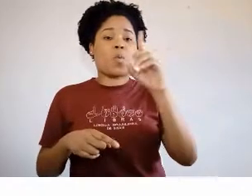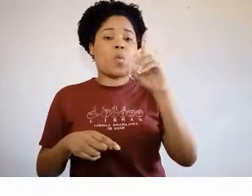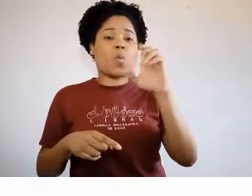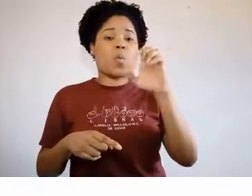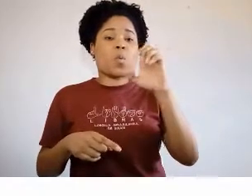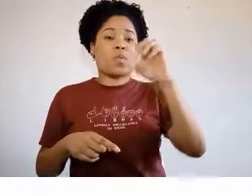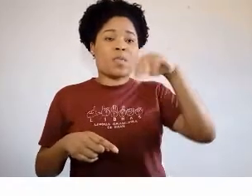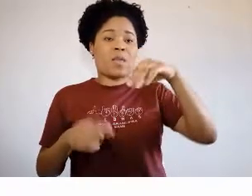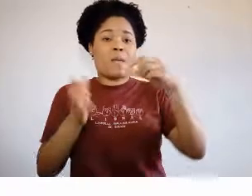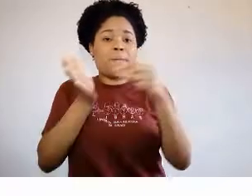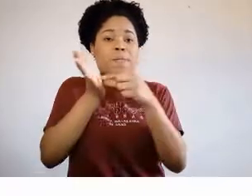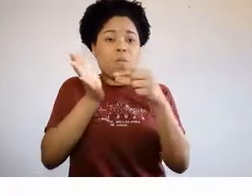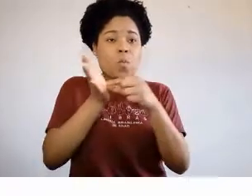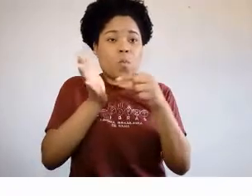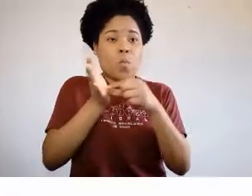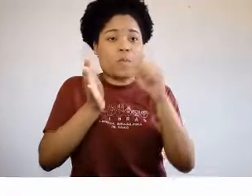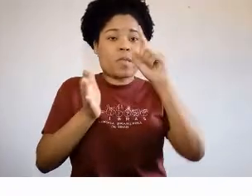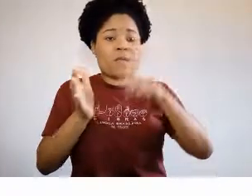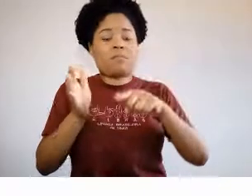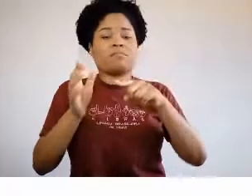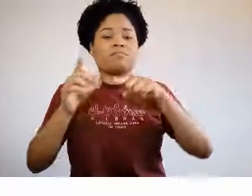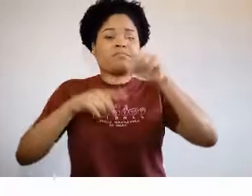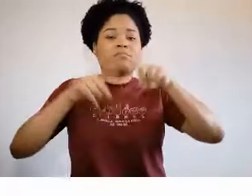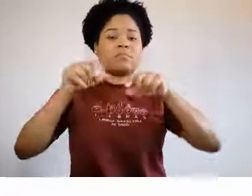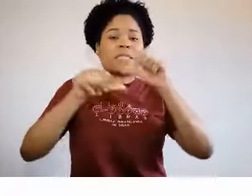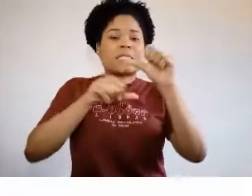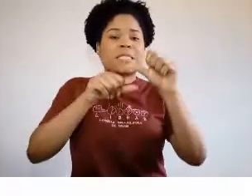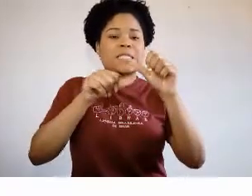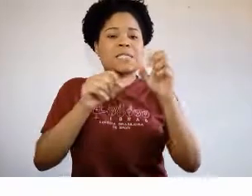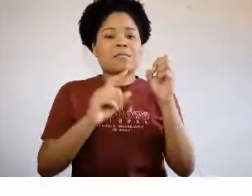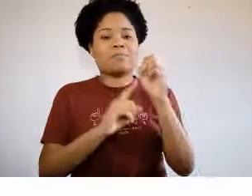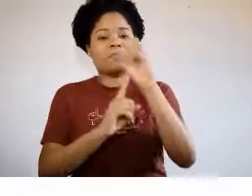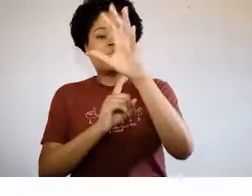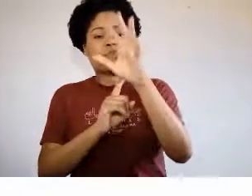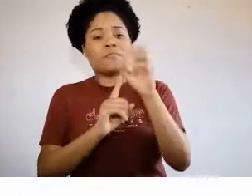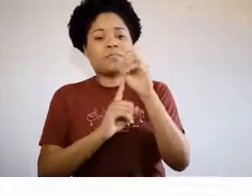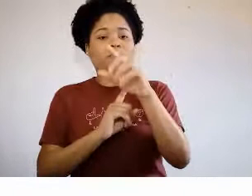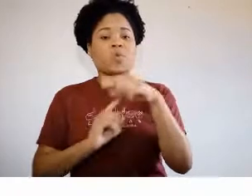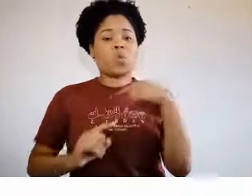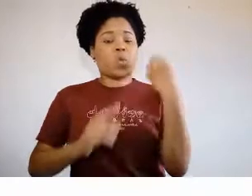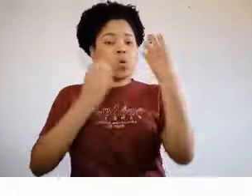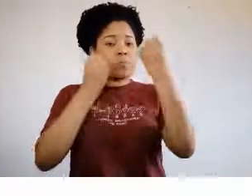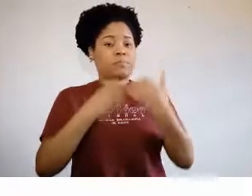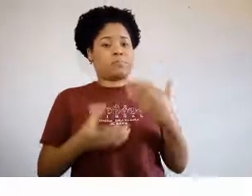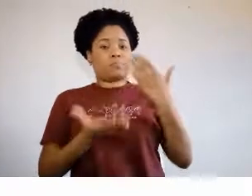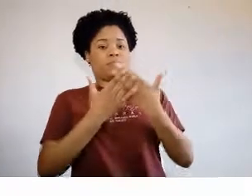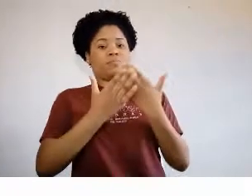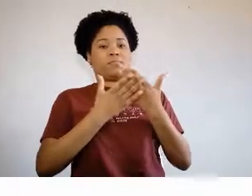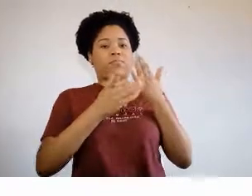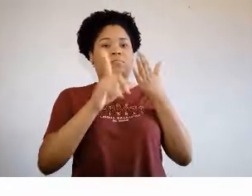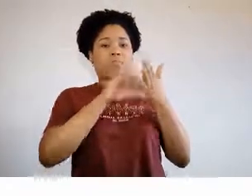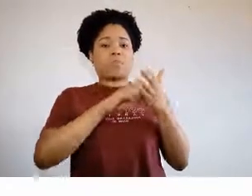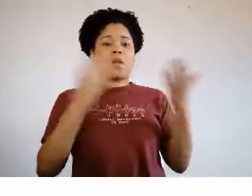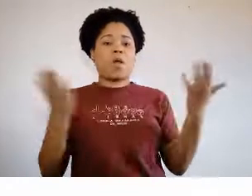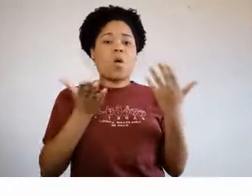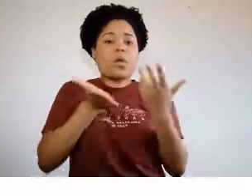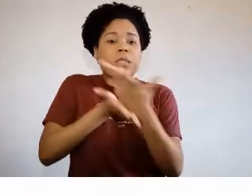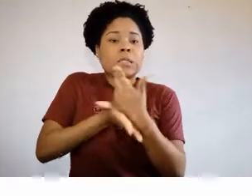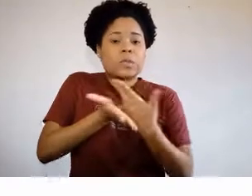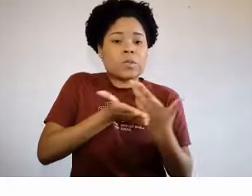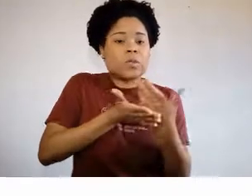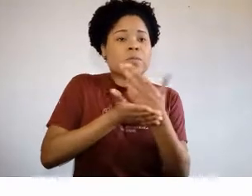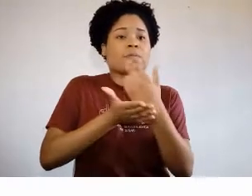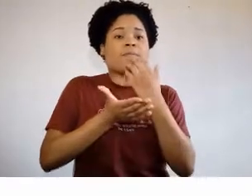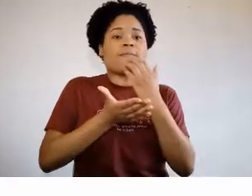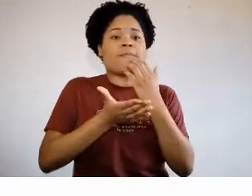modem, que é um modulador e demodulador de sinal, como nós já explicamos em aulas anteriores.